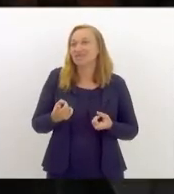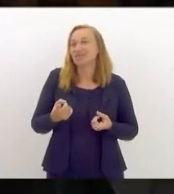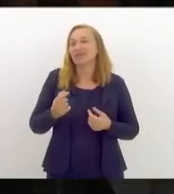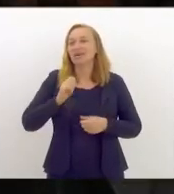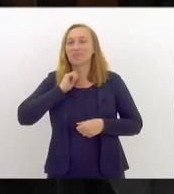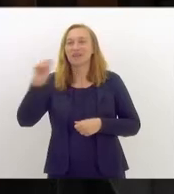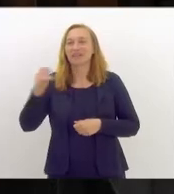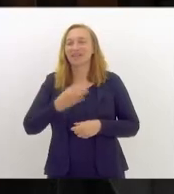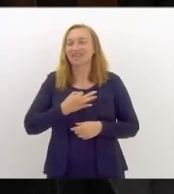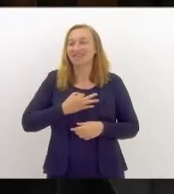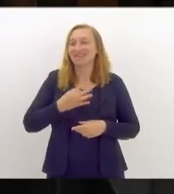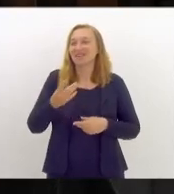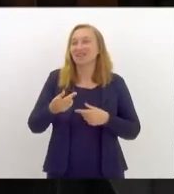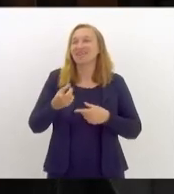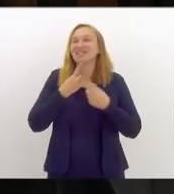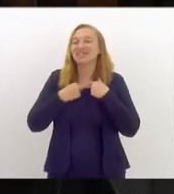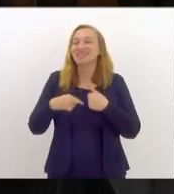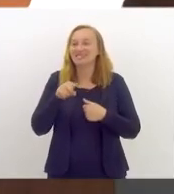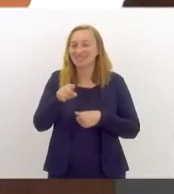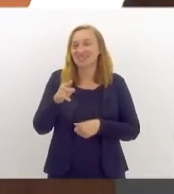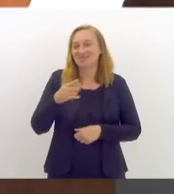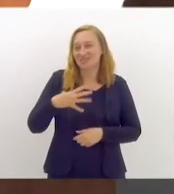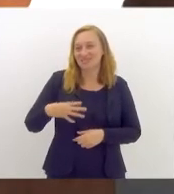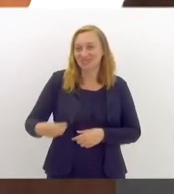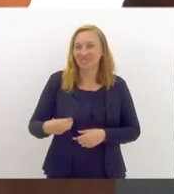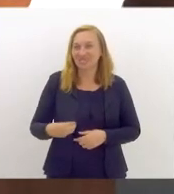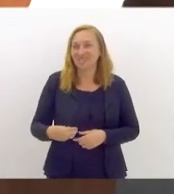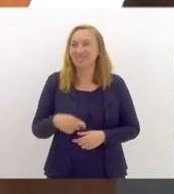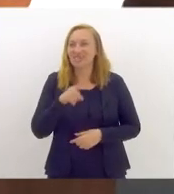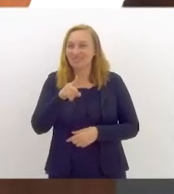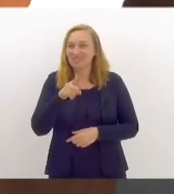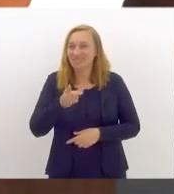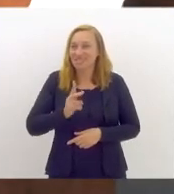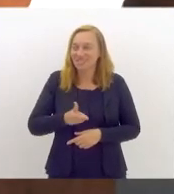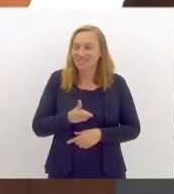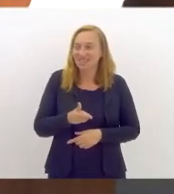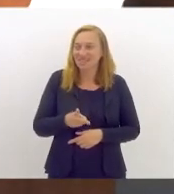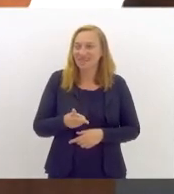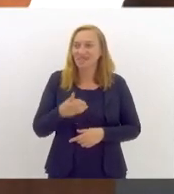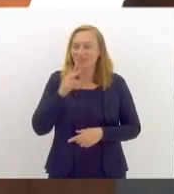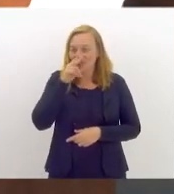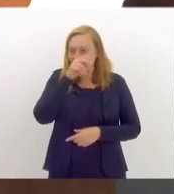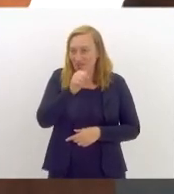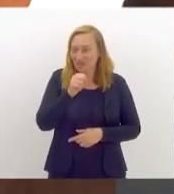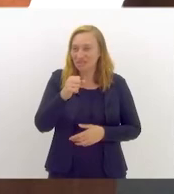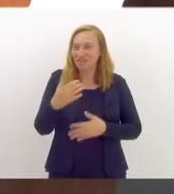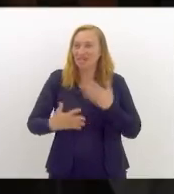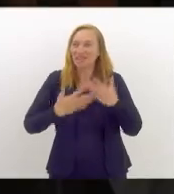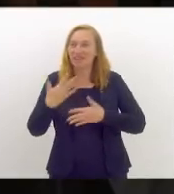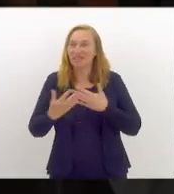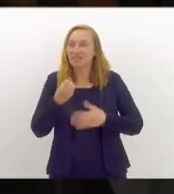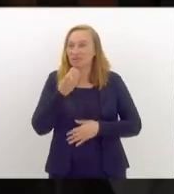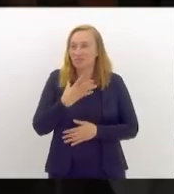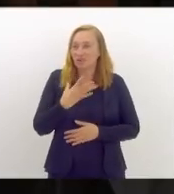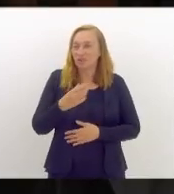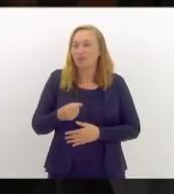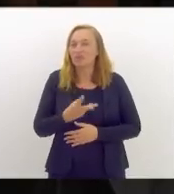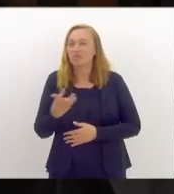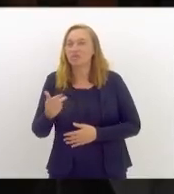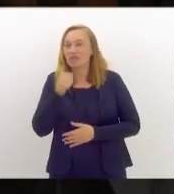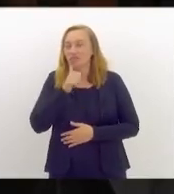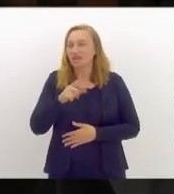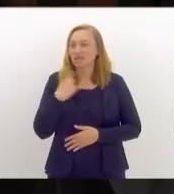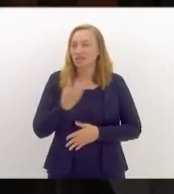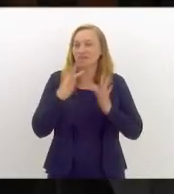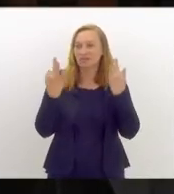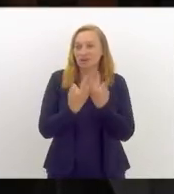a única coisa que deseja você minha filha é que você seja tão forte tão Graciosa e boa contra as mulheres de